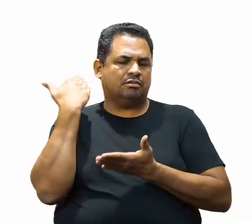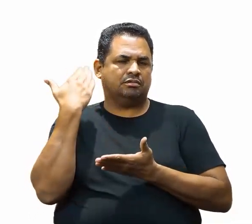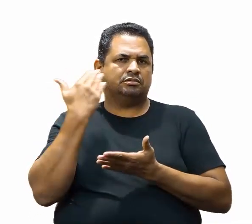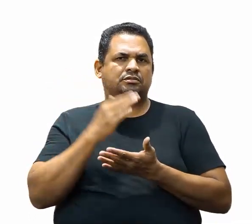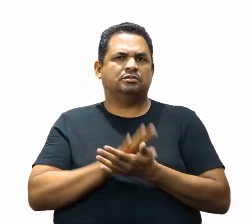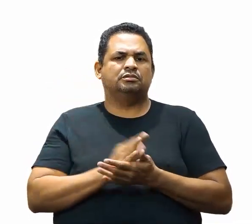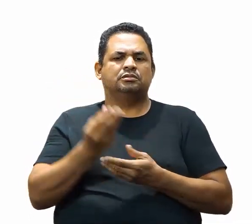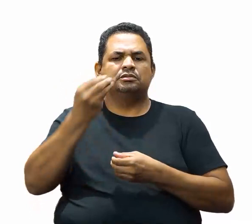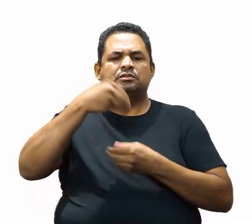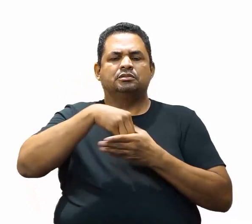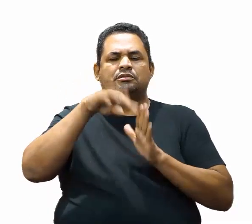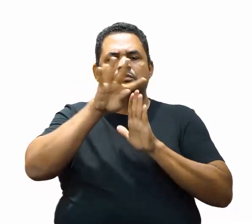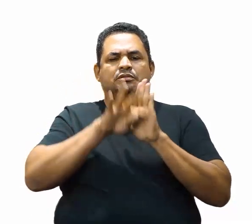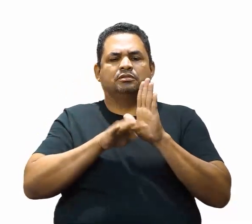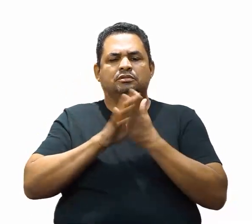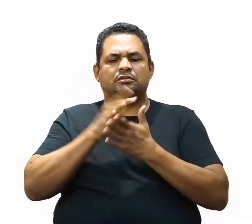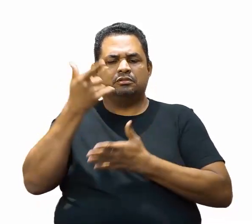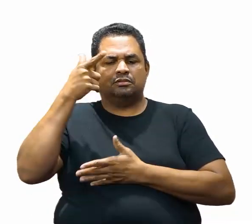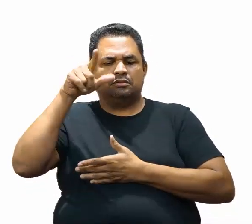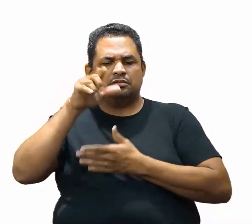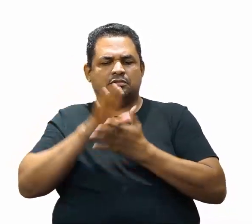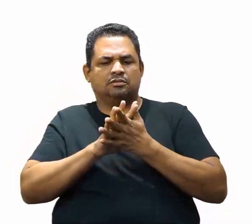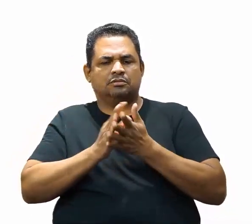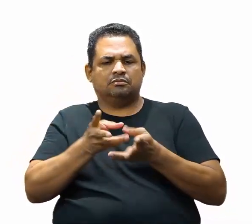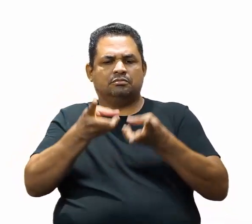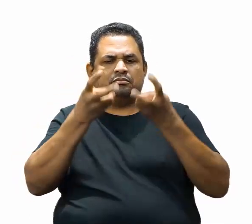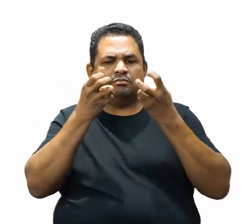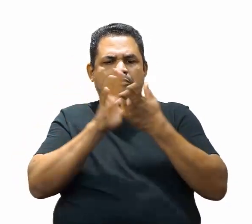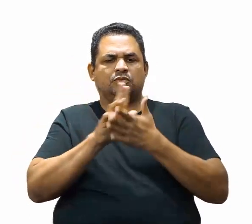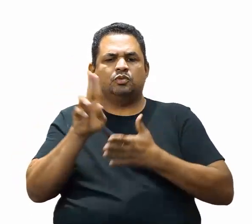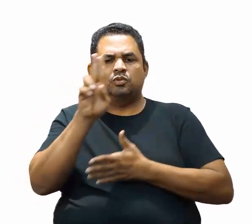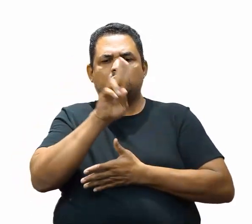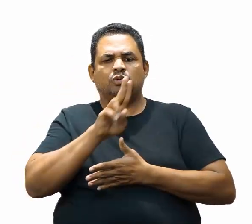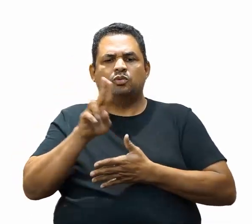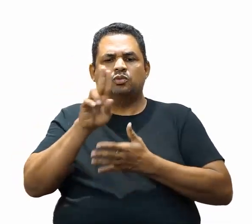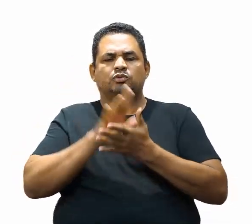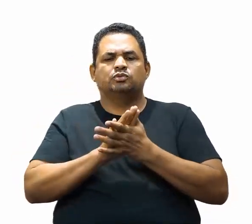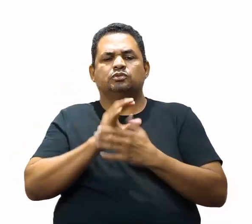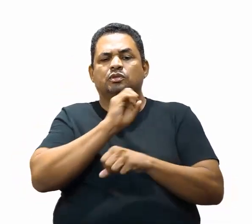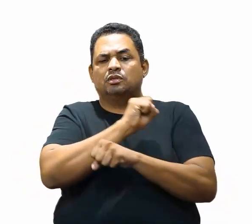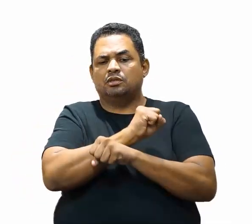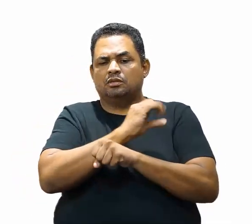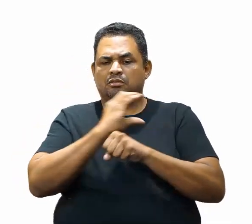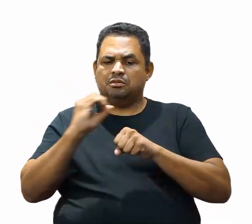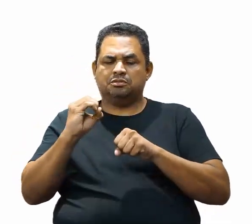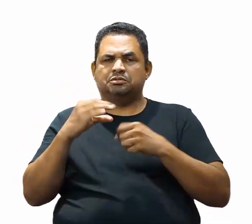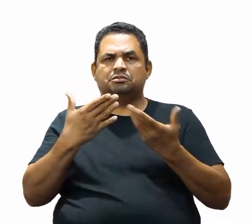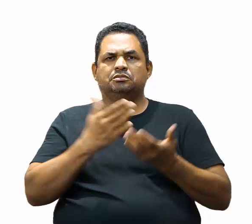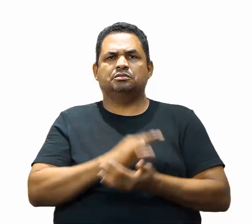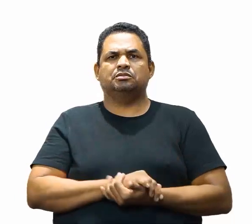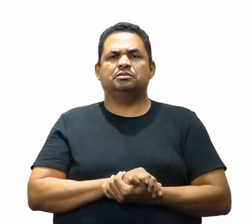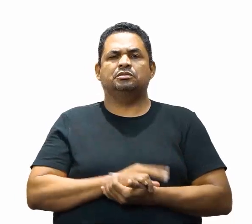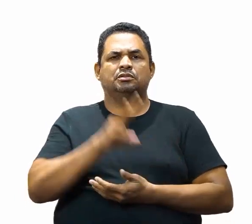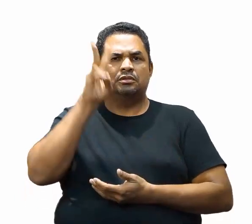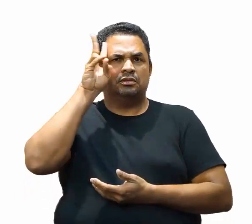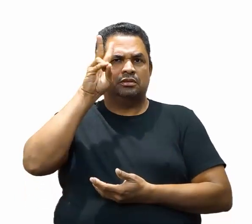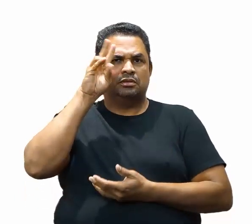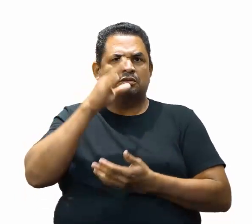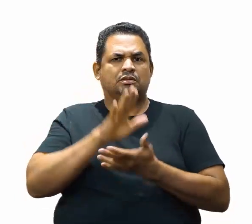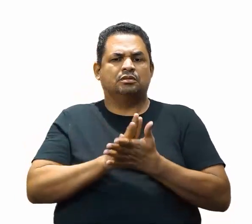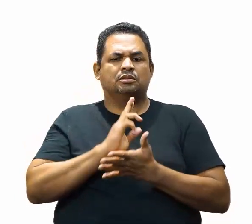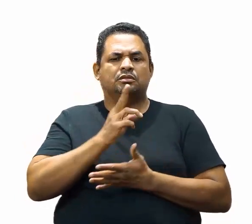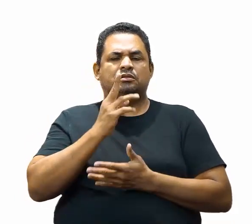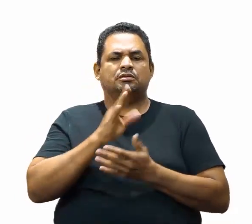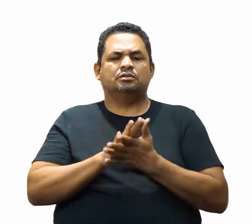do texto, vocês vão conseguir perceber claramente o uso do artigo, igualzinho na língua portuguesa, na verdade. É. E lembrando que ele sempre vai concordar